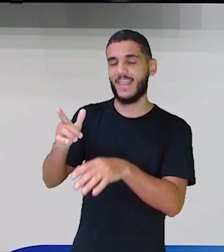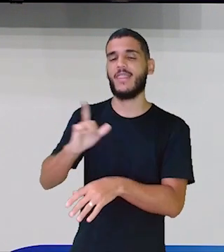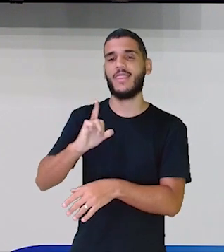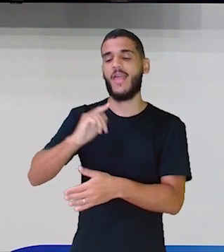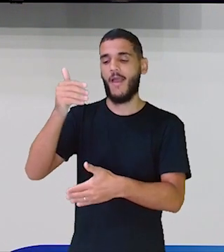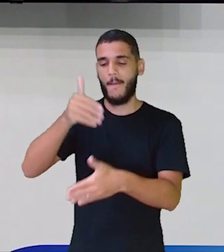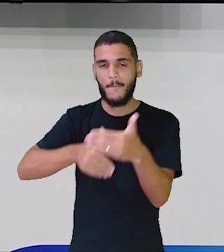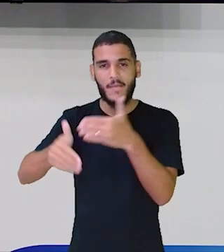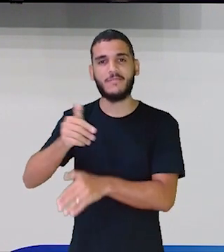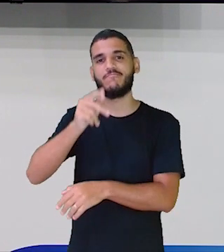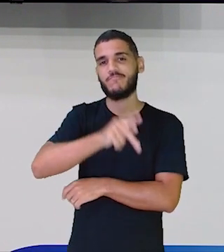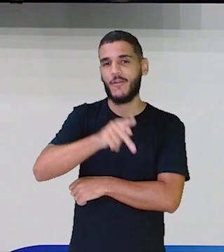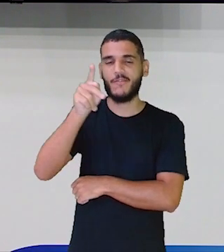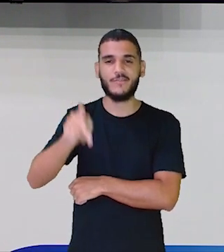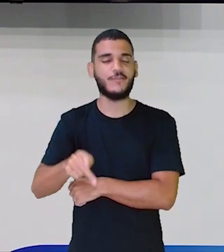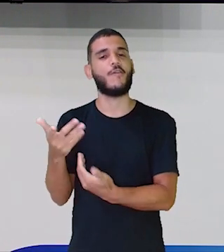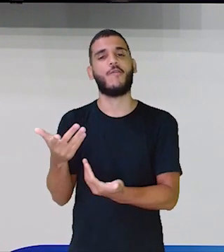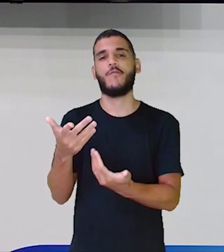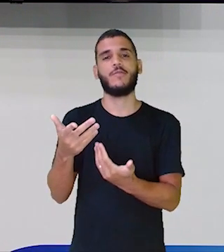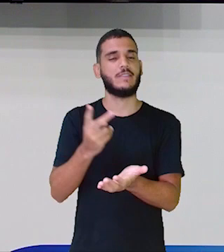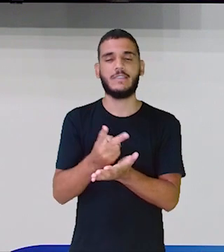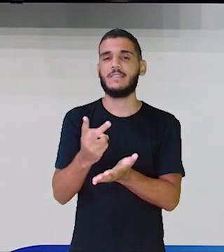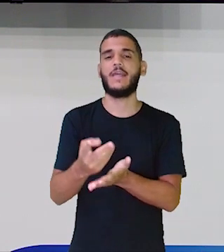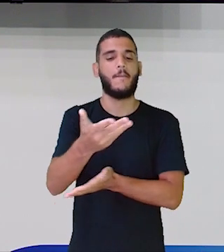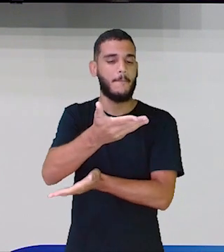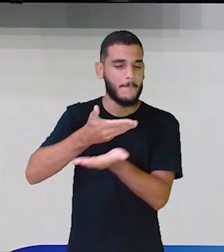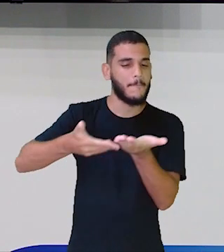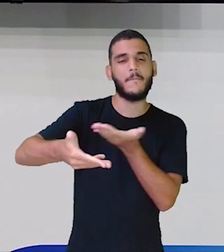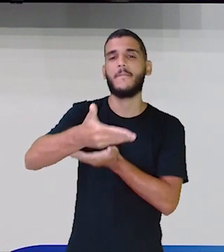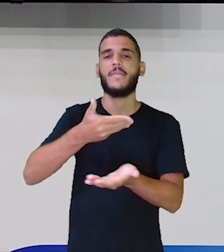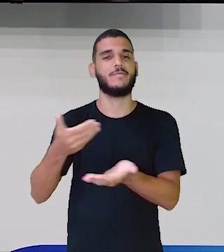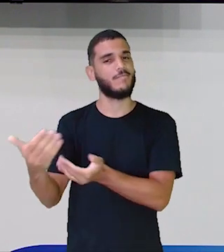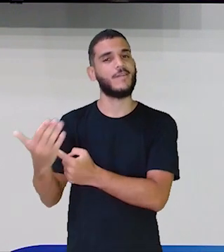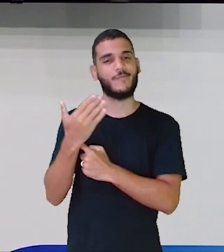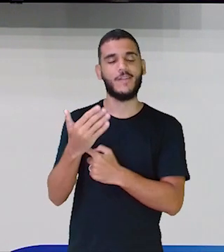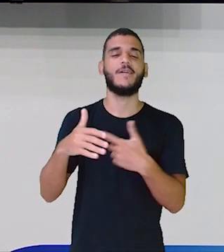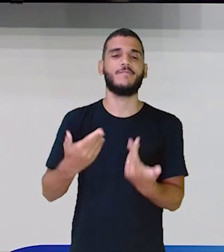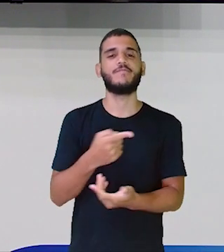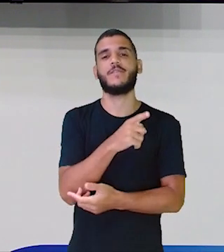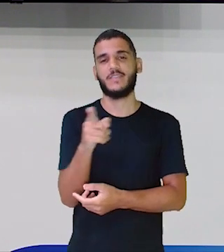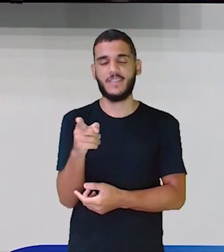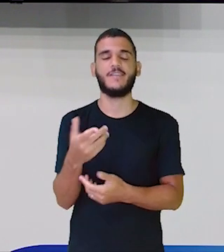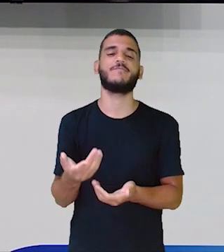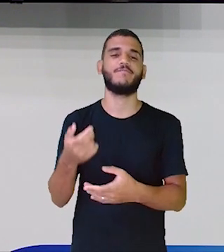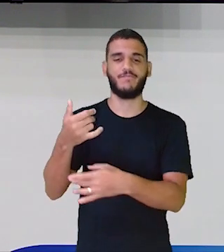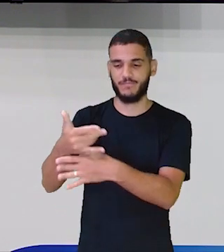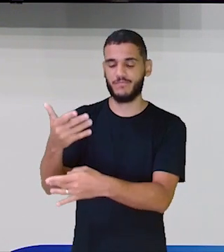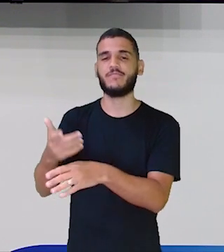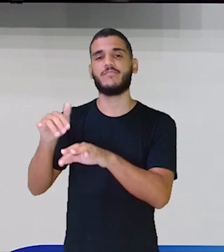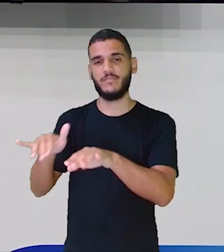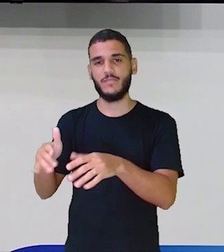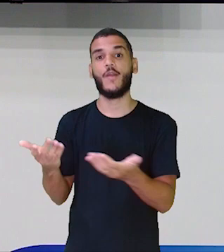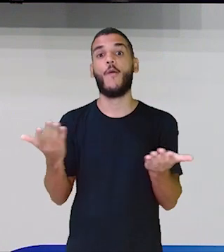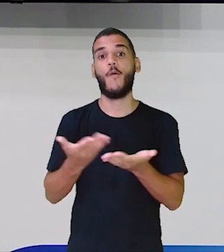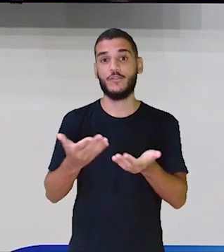a participação de um professor, de uma professora para ajudar na interação com vocês aí no chat. Quem está